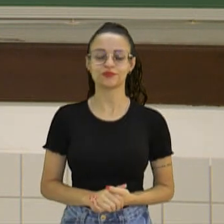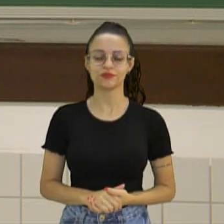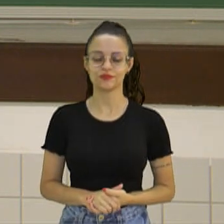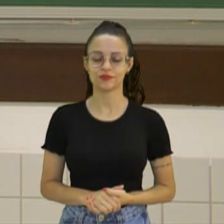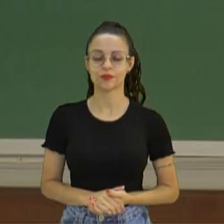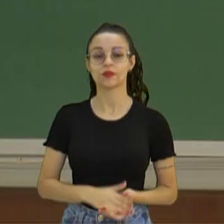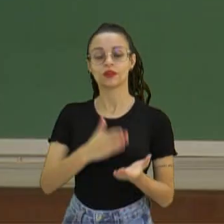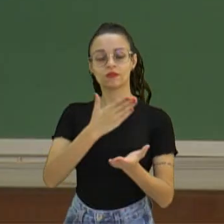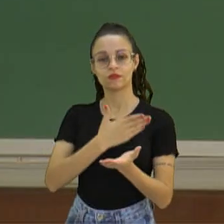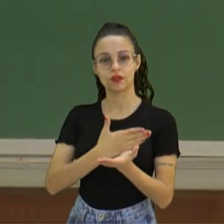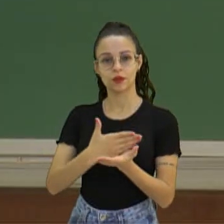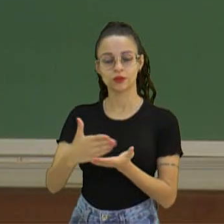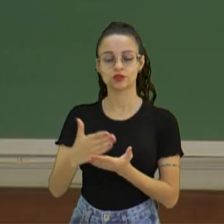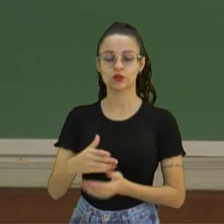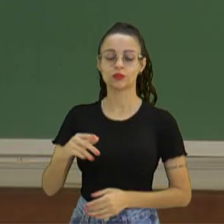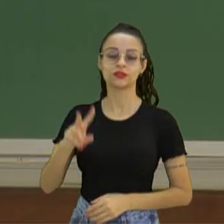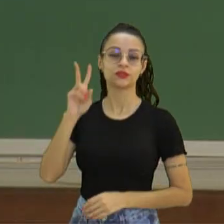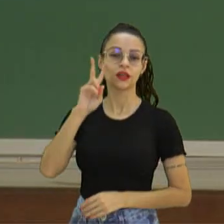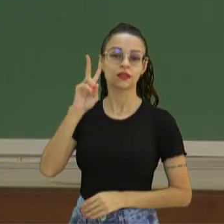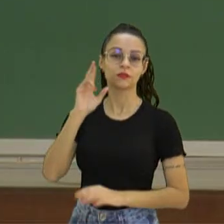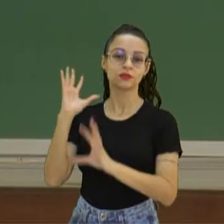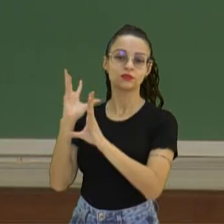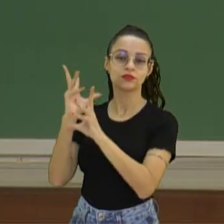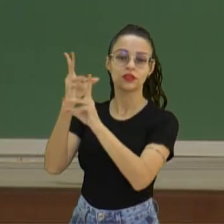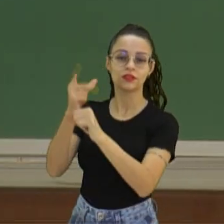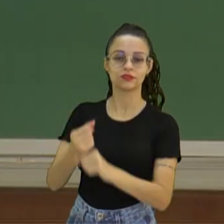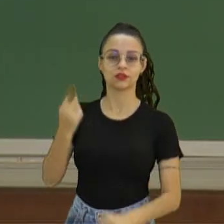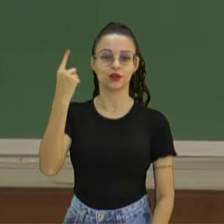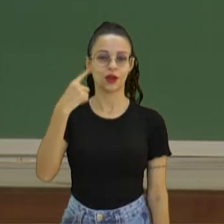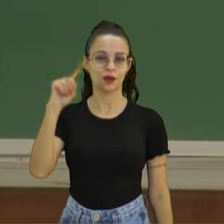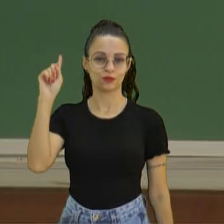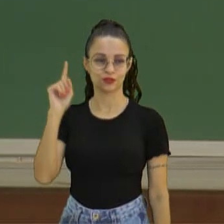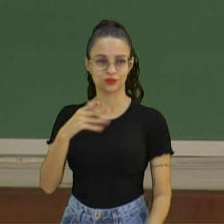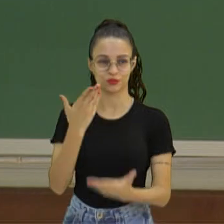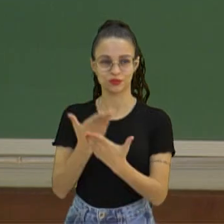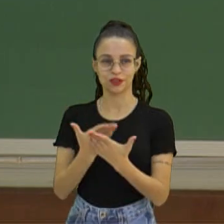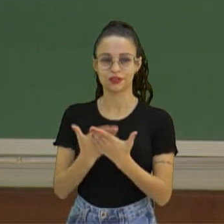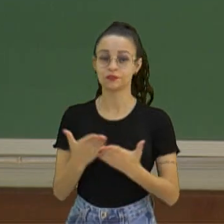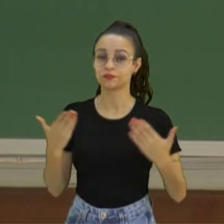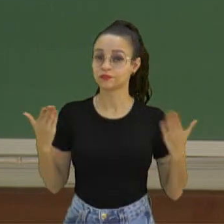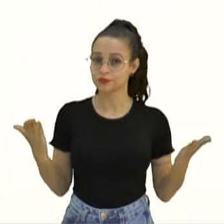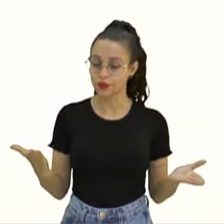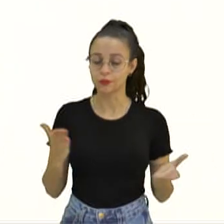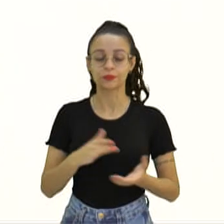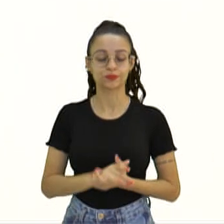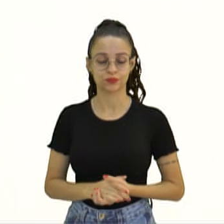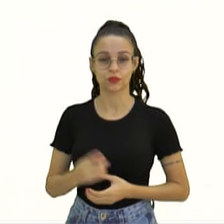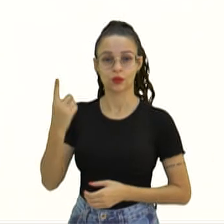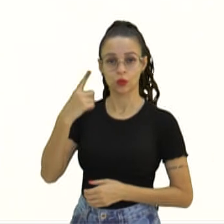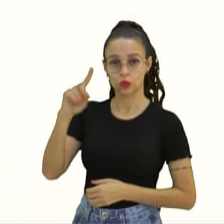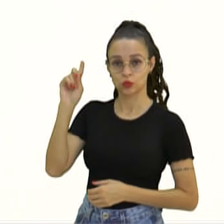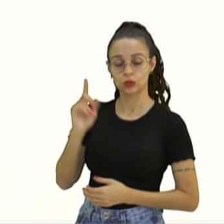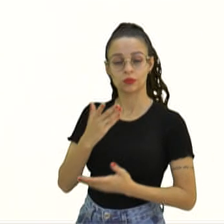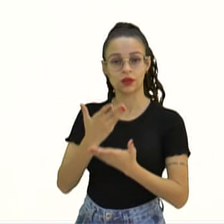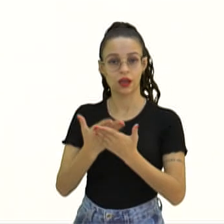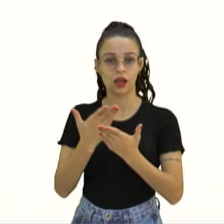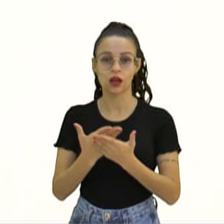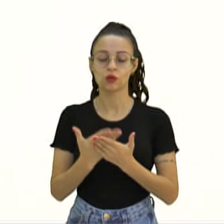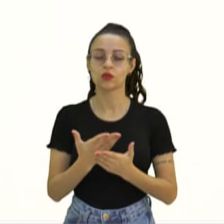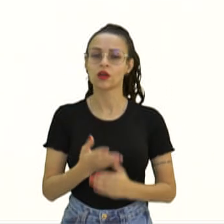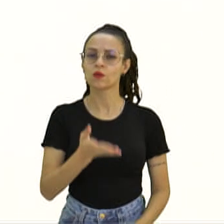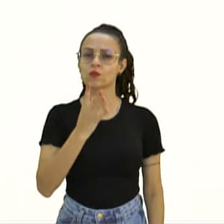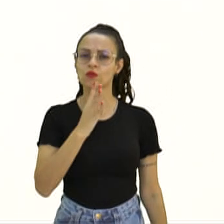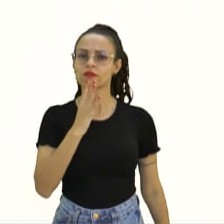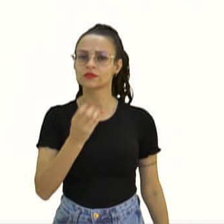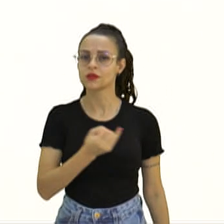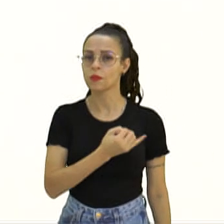e vamos começar revisando o Que Nós estudamos na aula anterior então na hora passada nós conhecemos alguns rituais